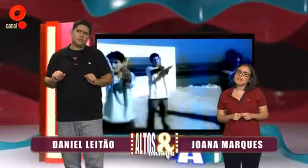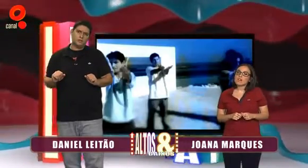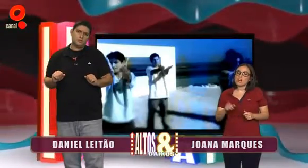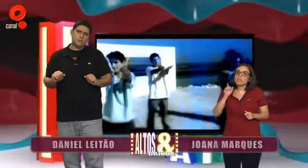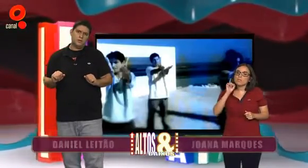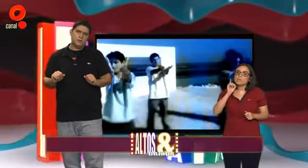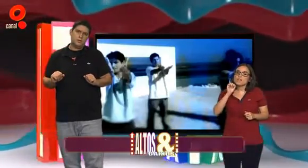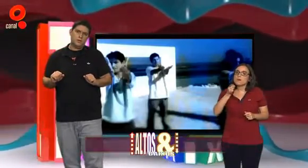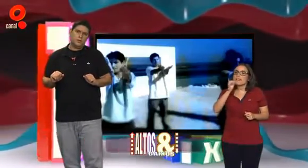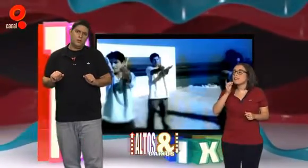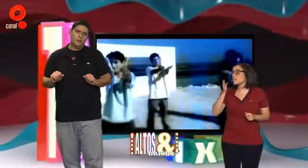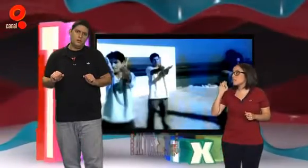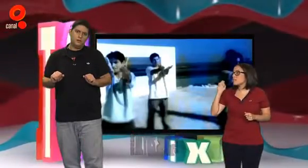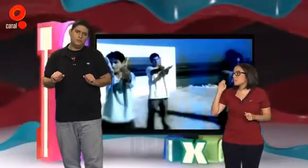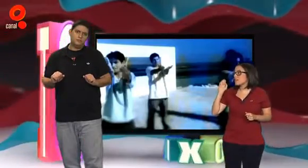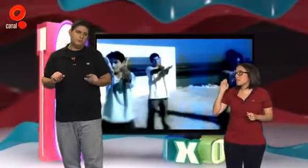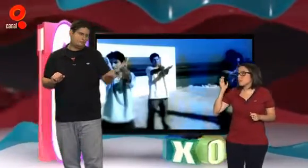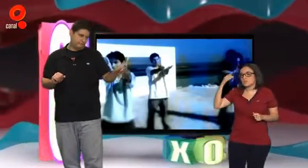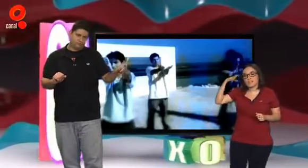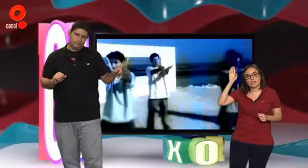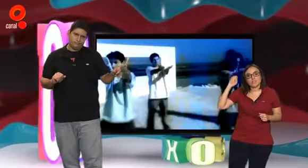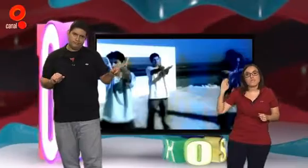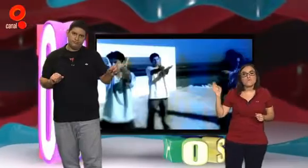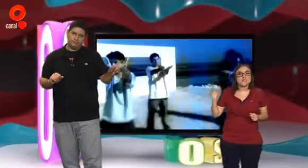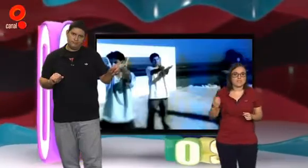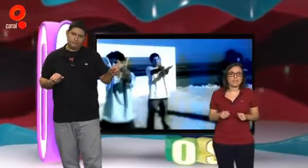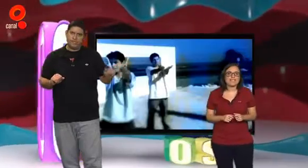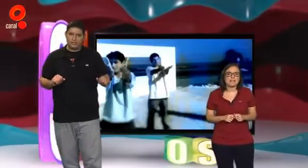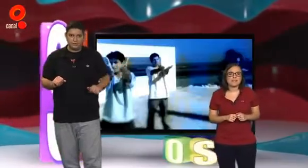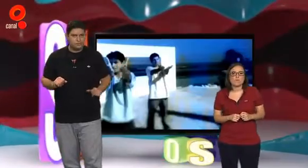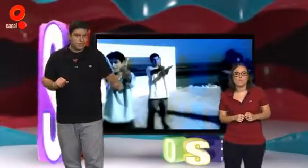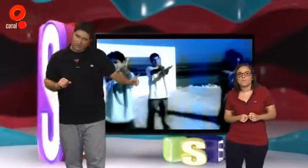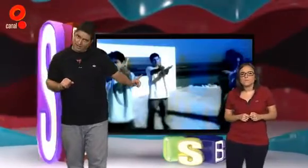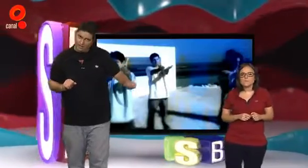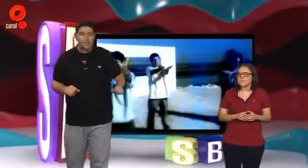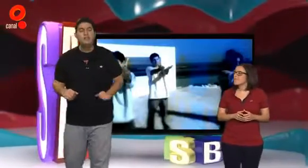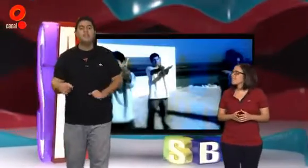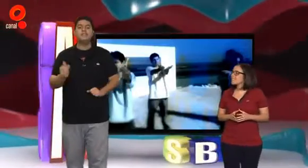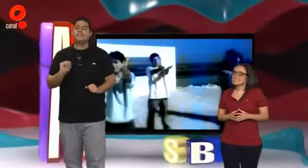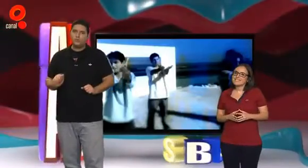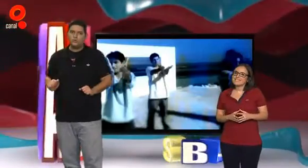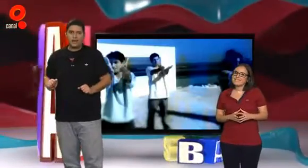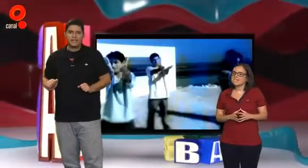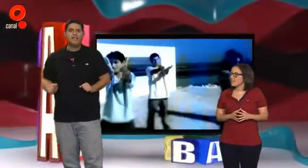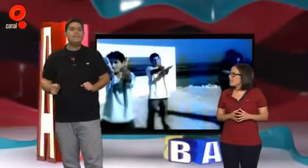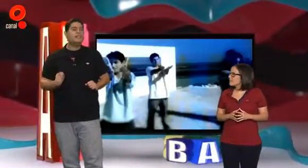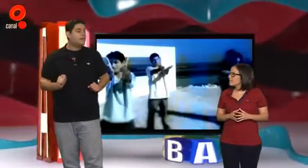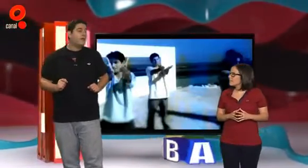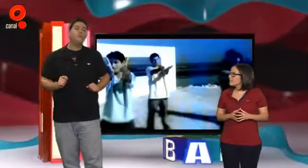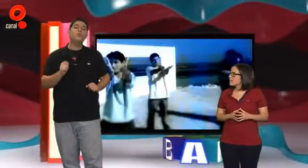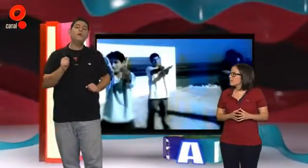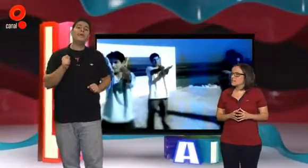e olha o que o teu ser não é nada fácil de sustentar para sustentar isso Ui cavalinho mas em segundo lugar